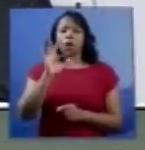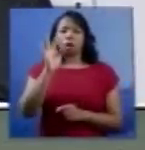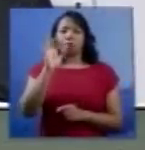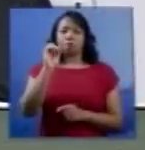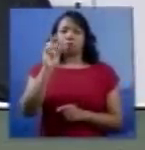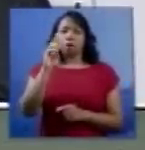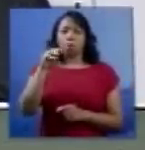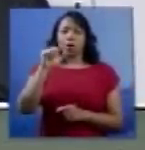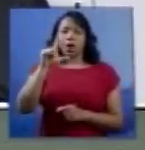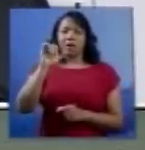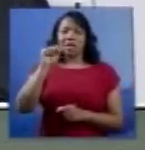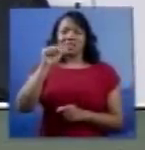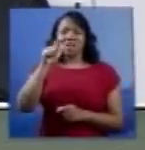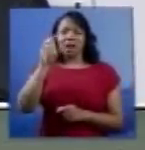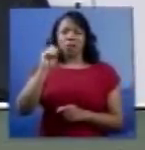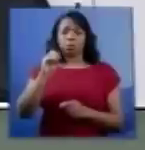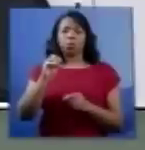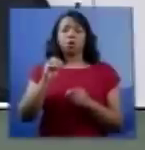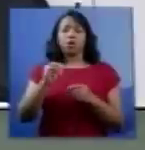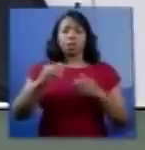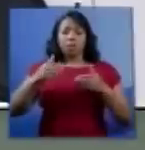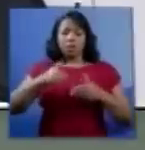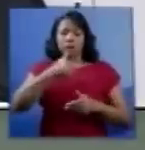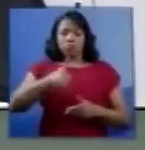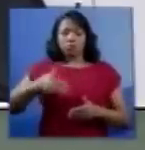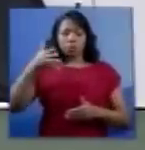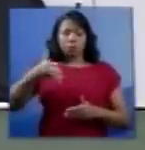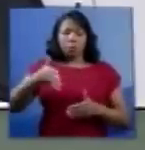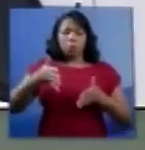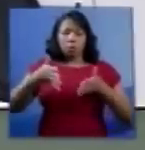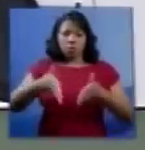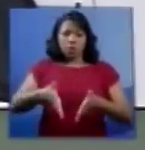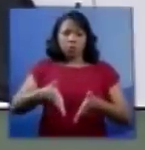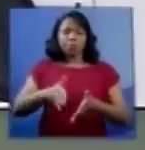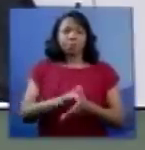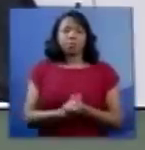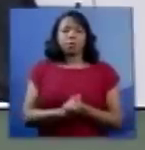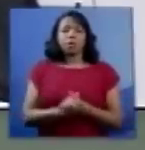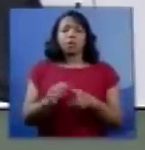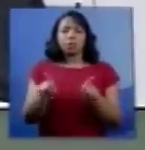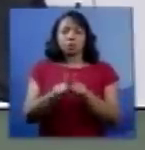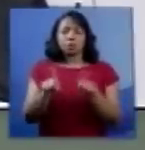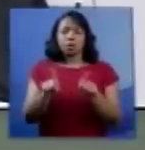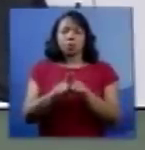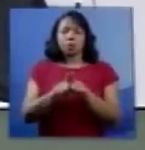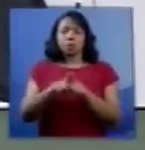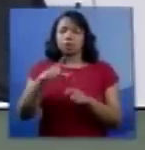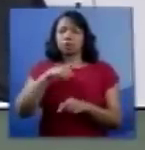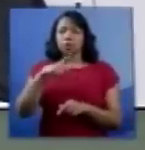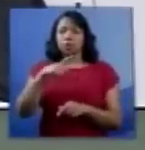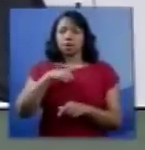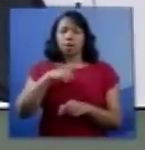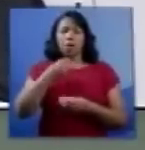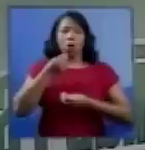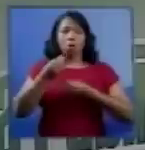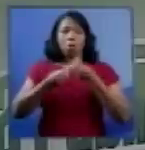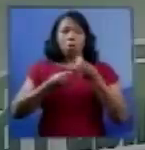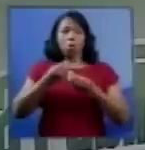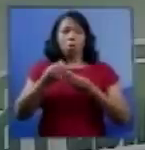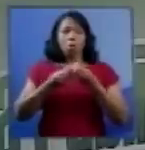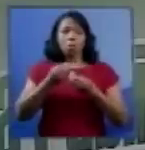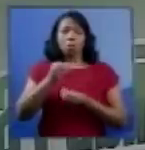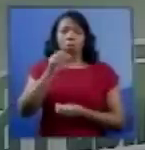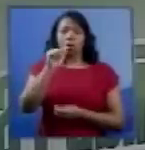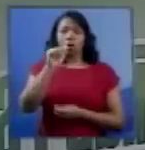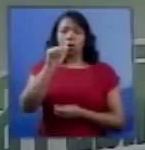formalizado nesta audiência pública Ah formará um apenso um apenso